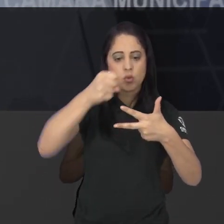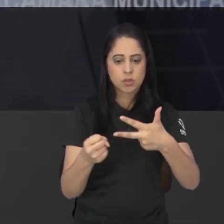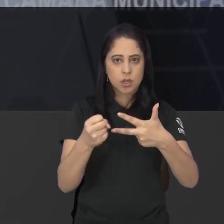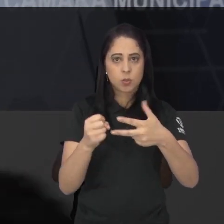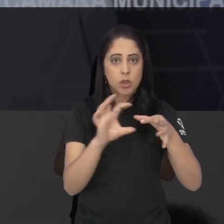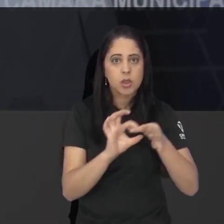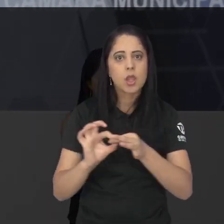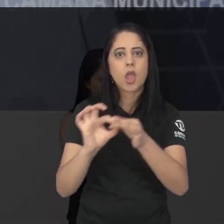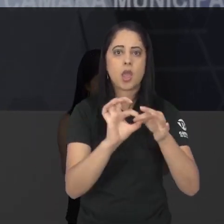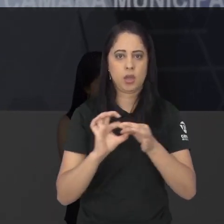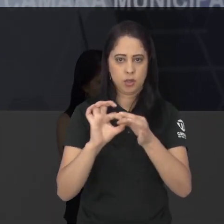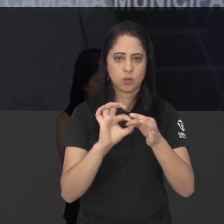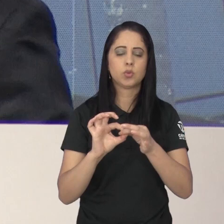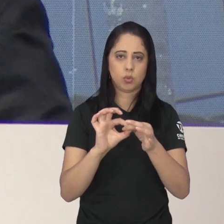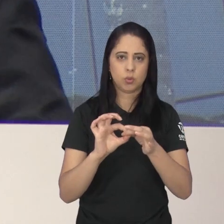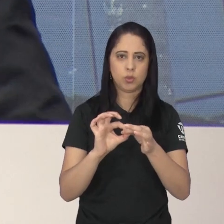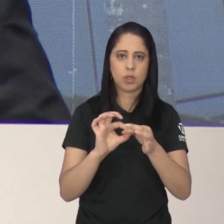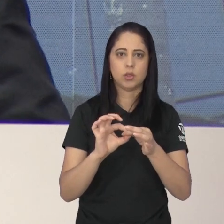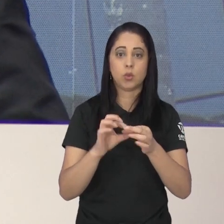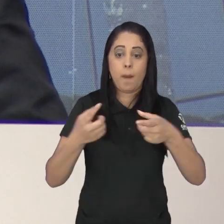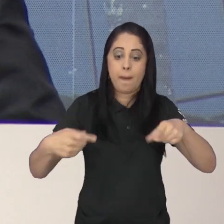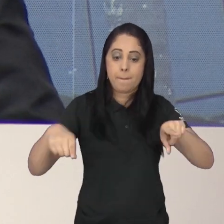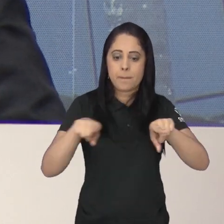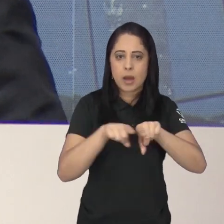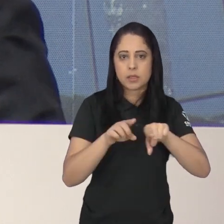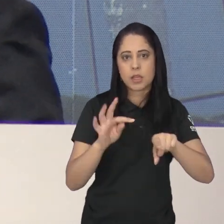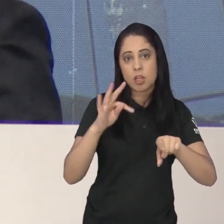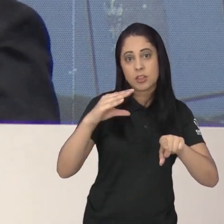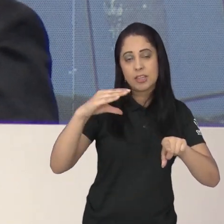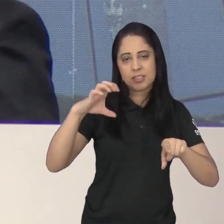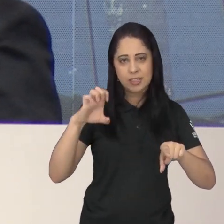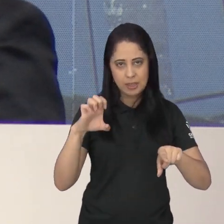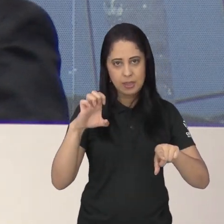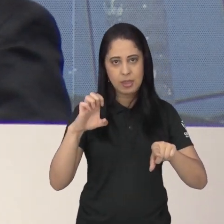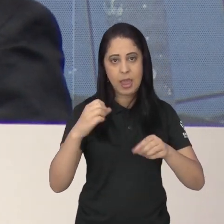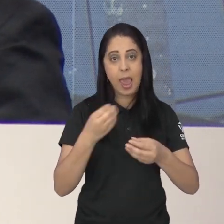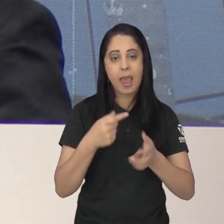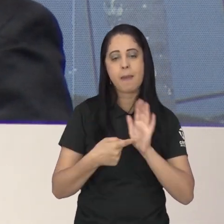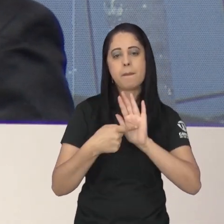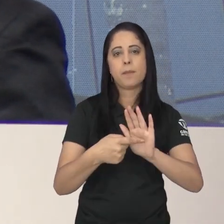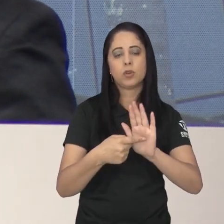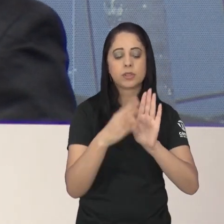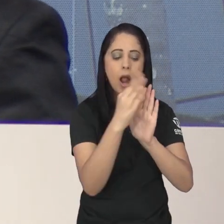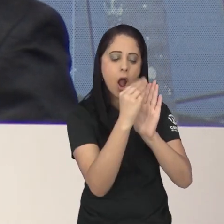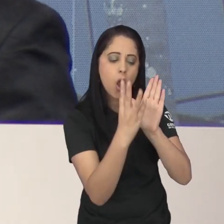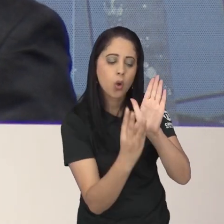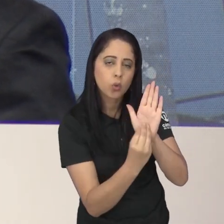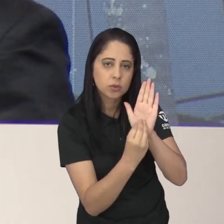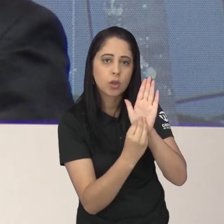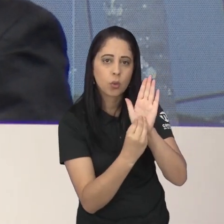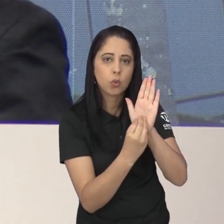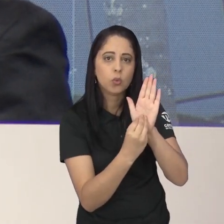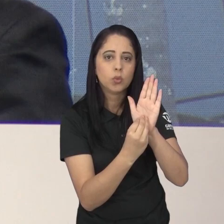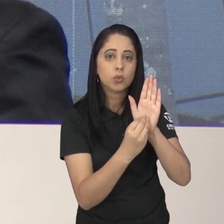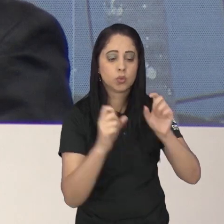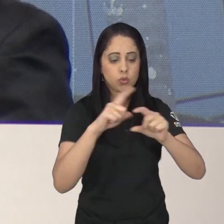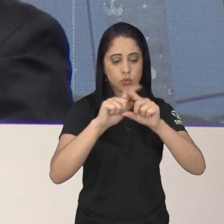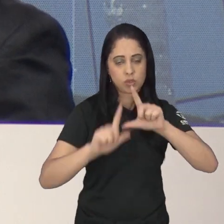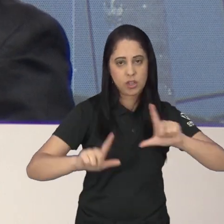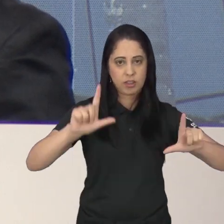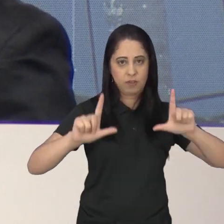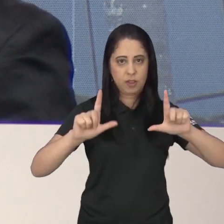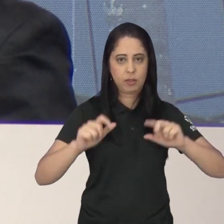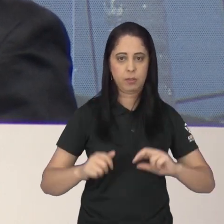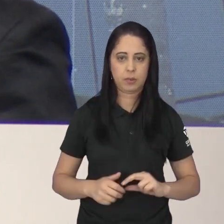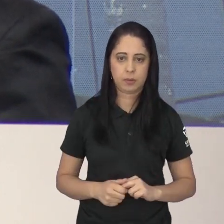em ações voltadas para a população, a exemplo de uma parceria com o TCE para exibição de conteúdo e programas do Tribunal de